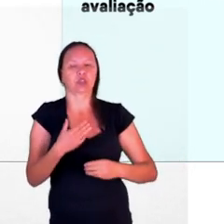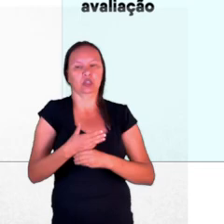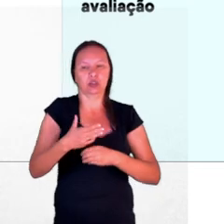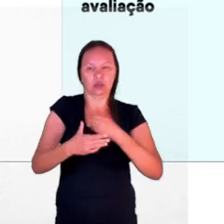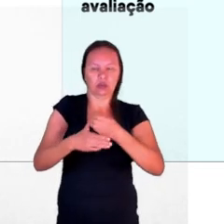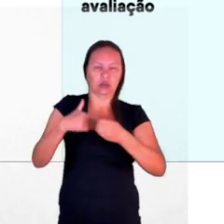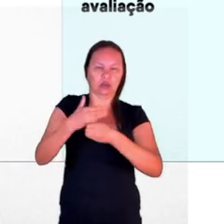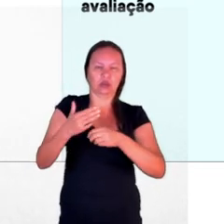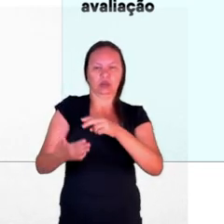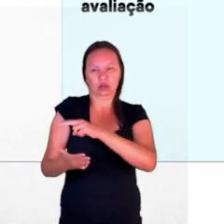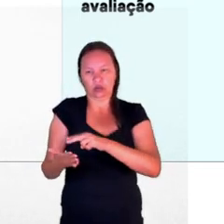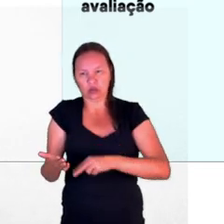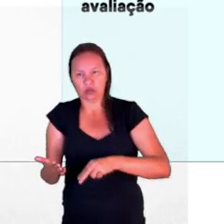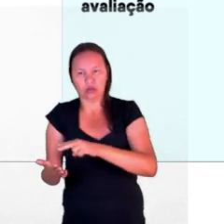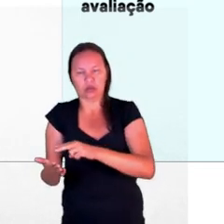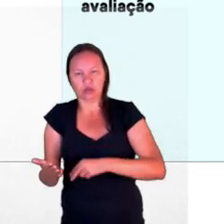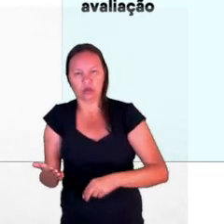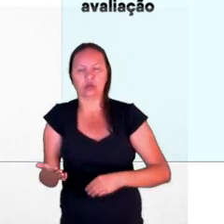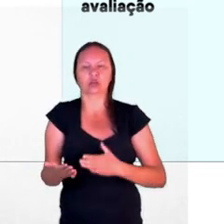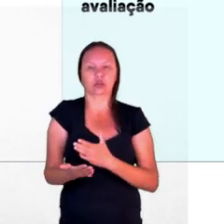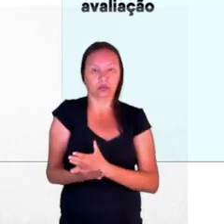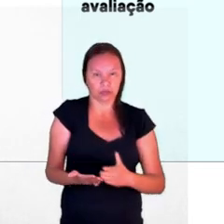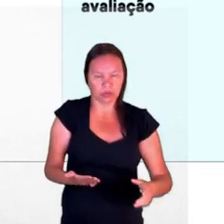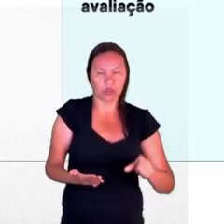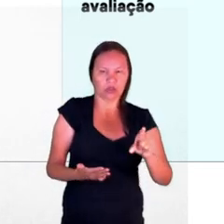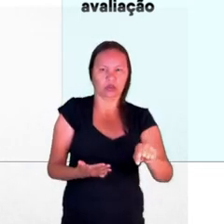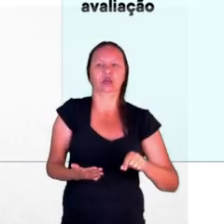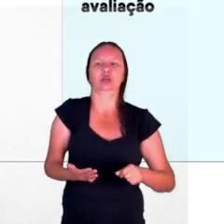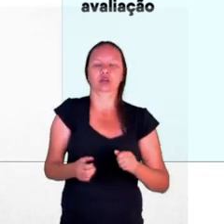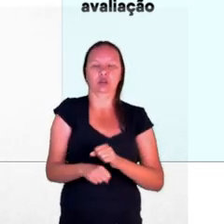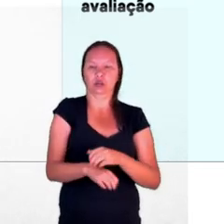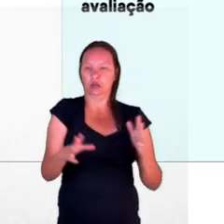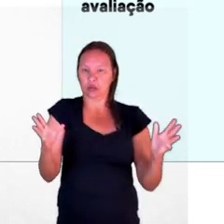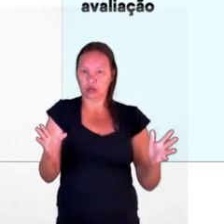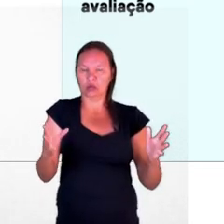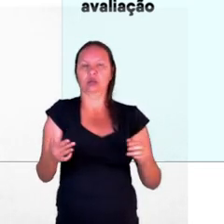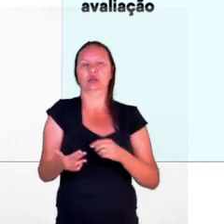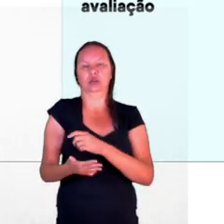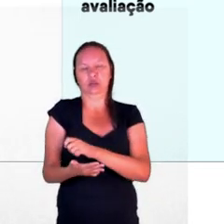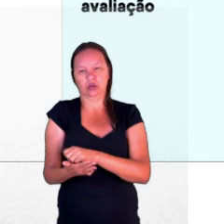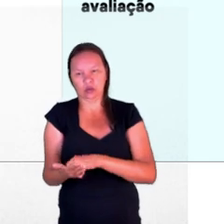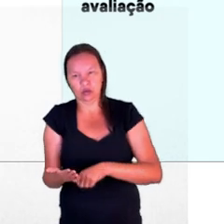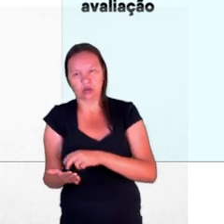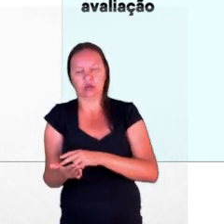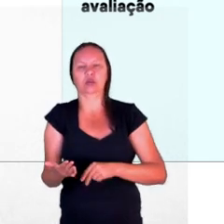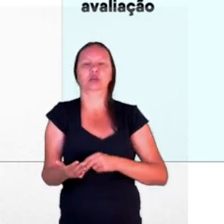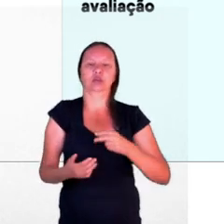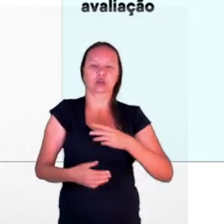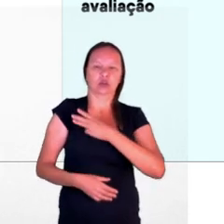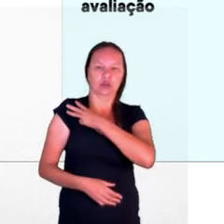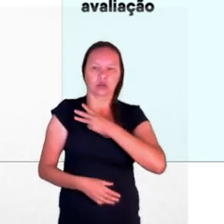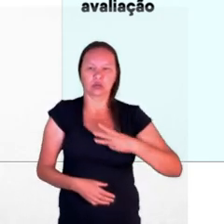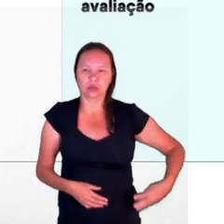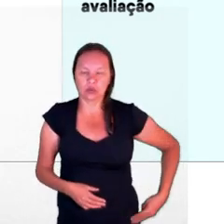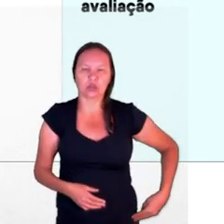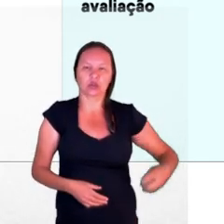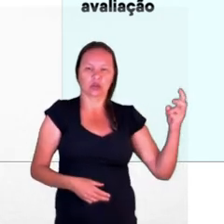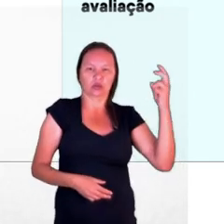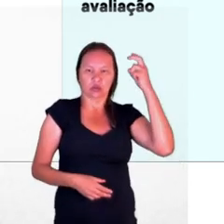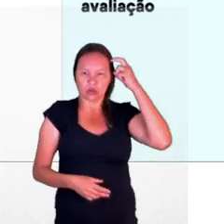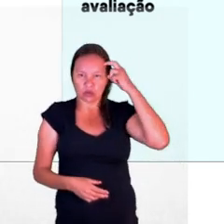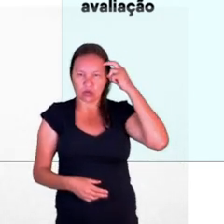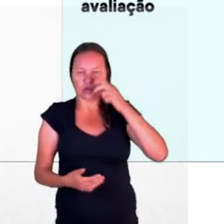e inscrever agora pegando como exemplo né que foi aberta uma grande tal pelo Ministério da Cultura onde eles possam também